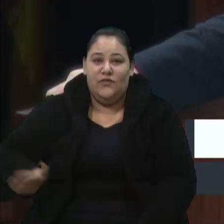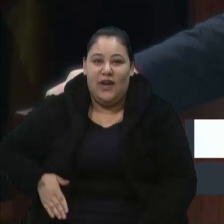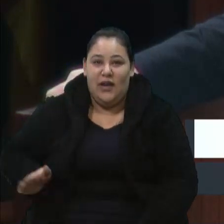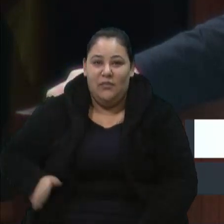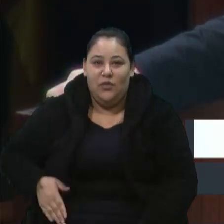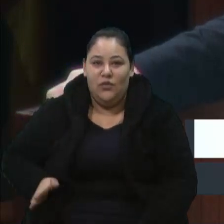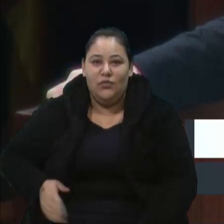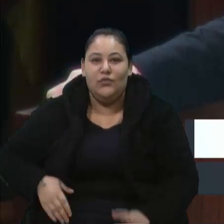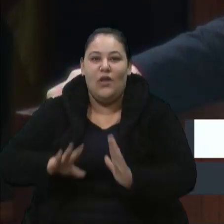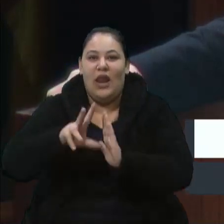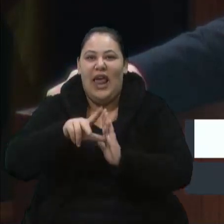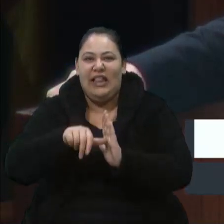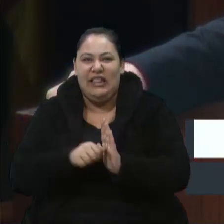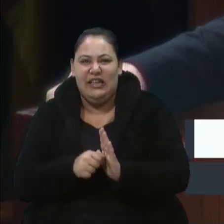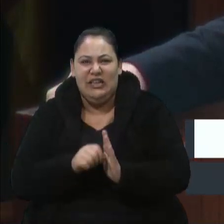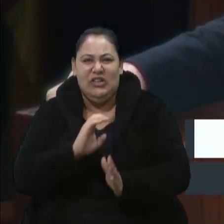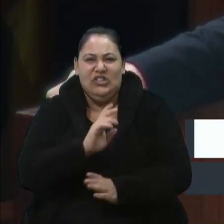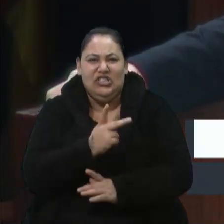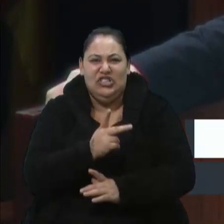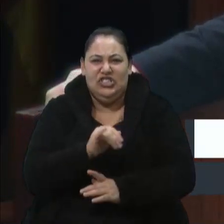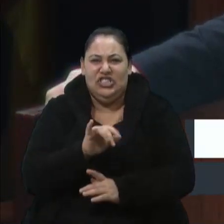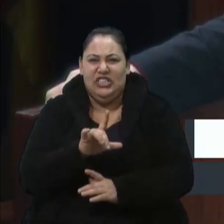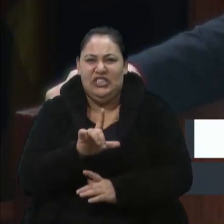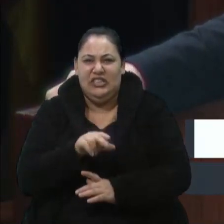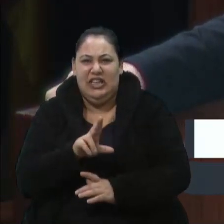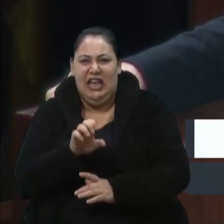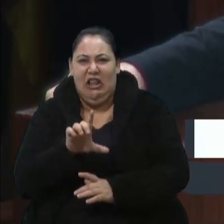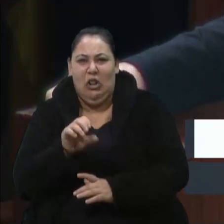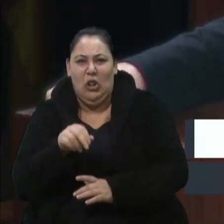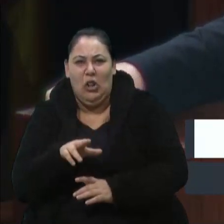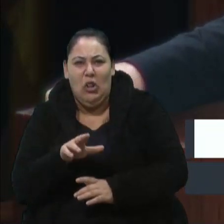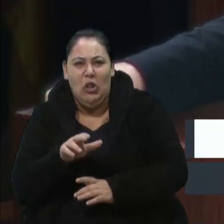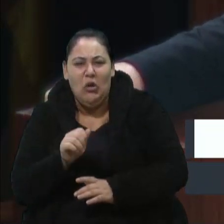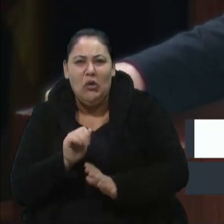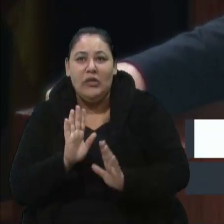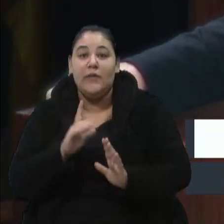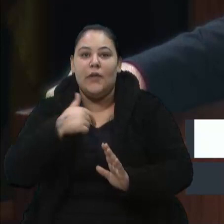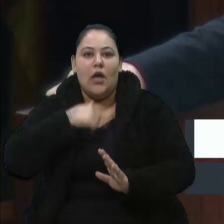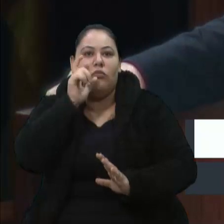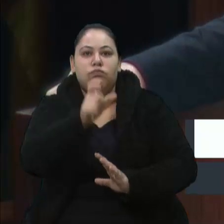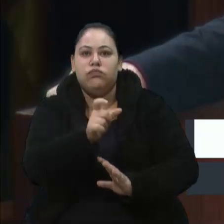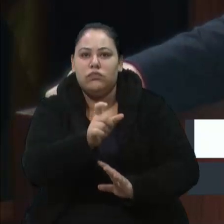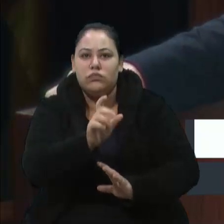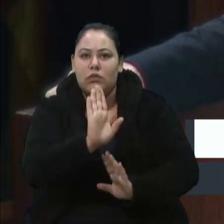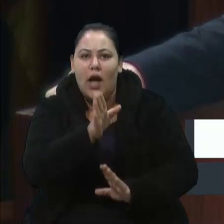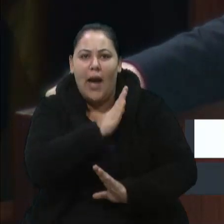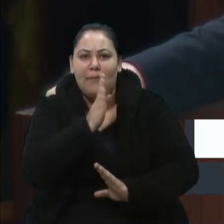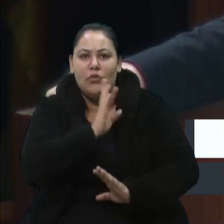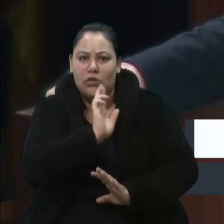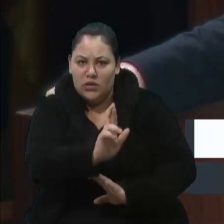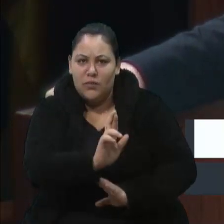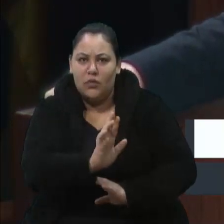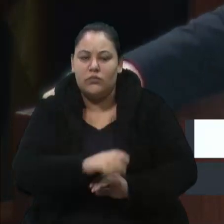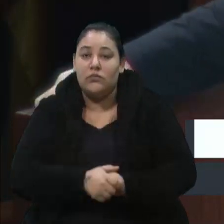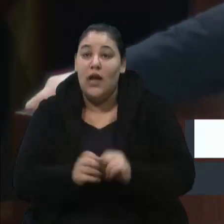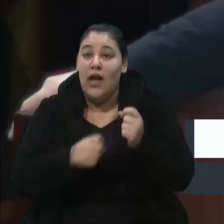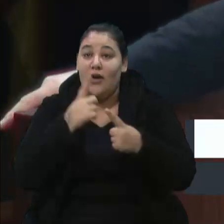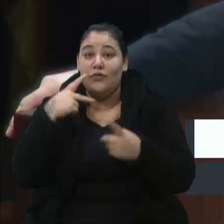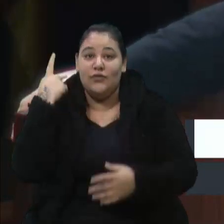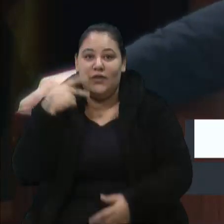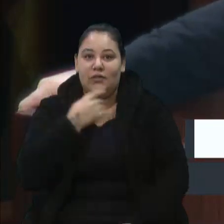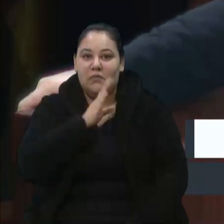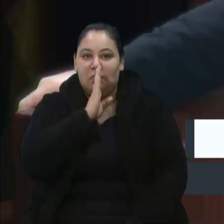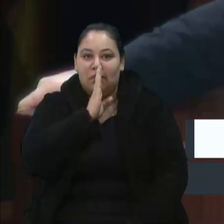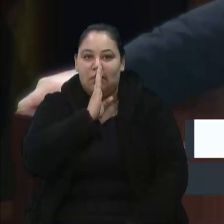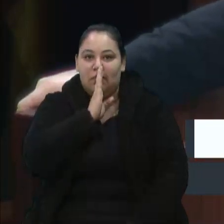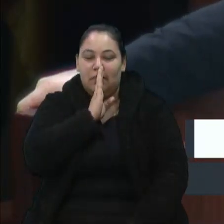ladrão, de chinelona, de vagabunda. Aliás, eu reajo imediatamente. Coisa que uns preferem ficar em silêncio, só